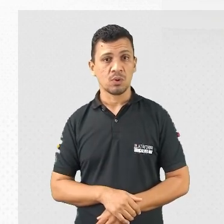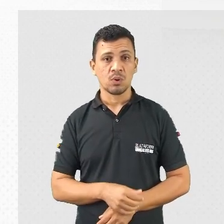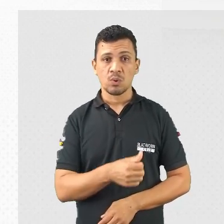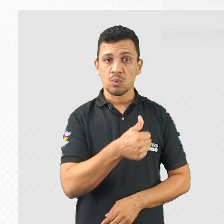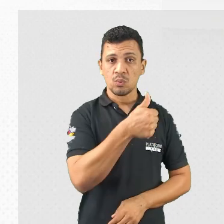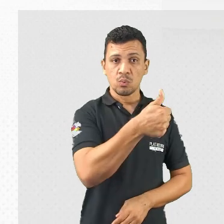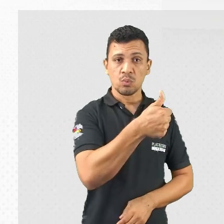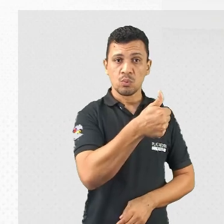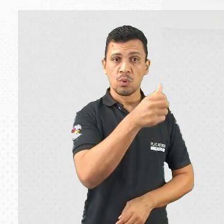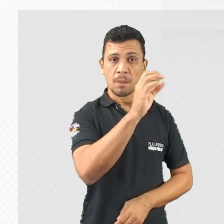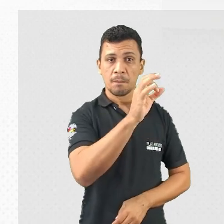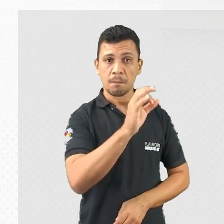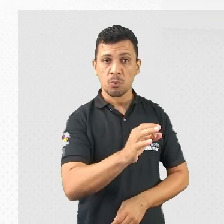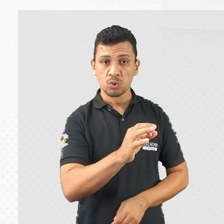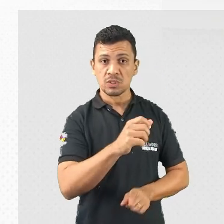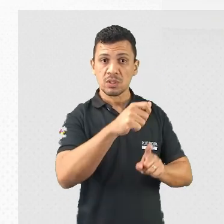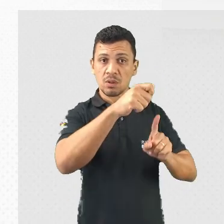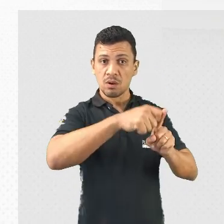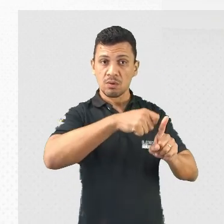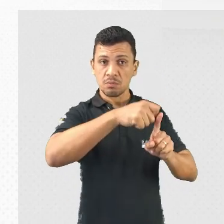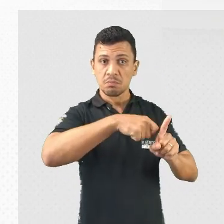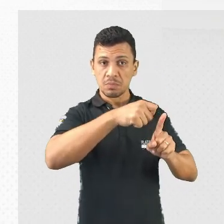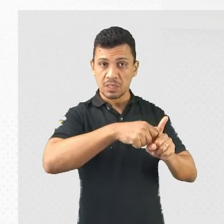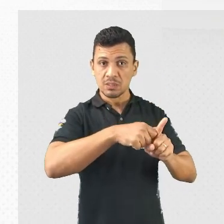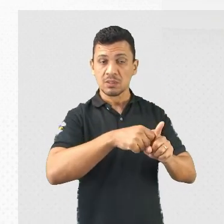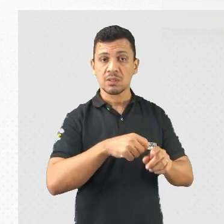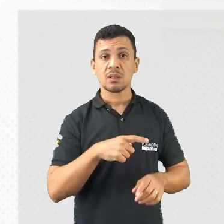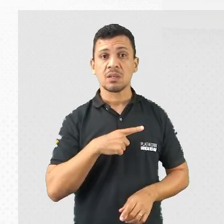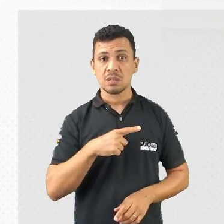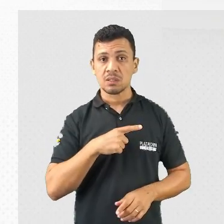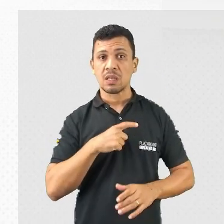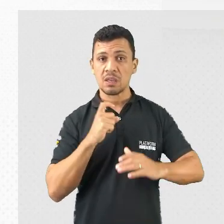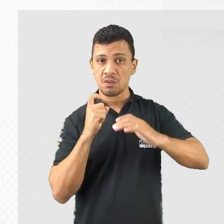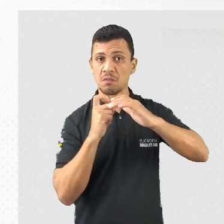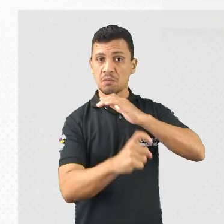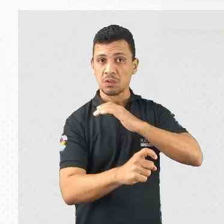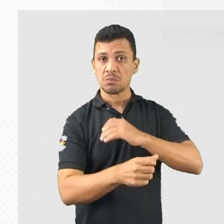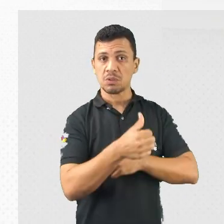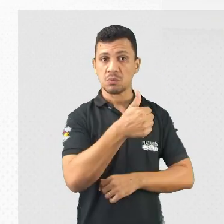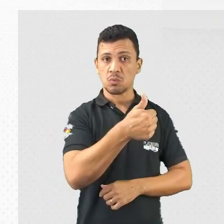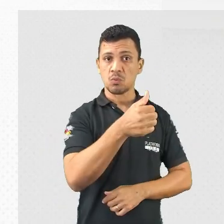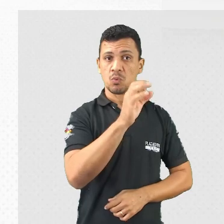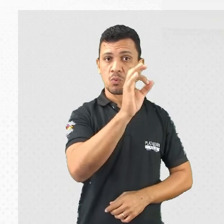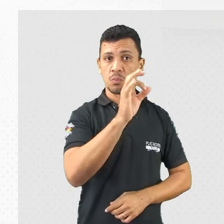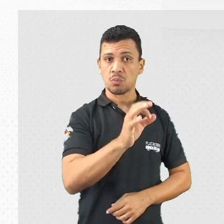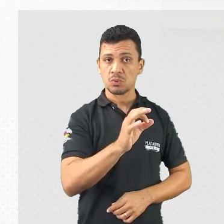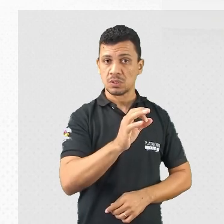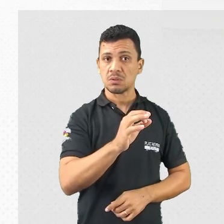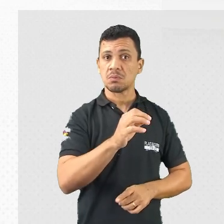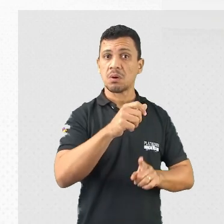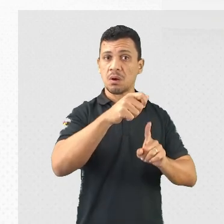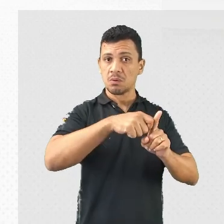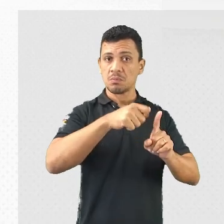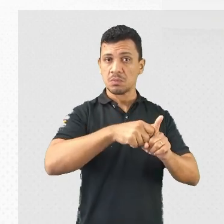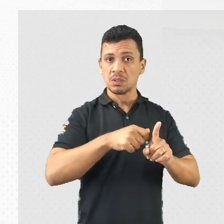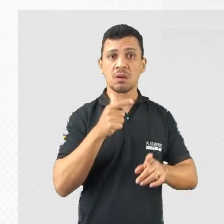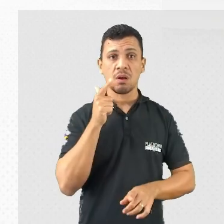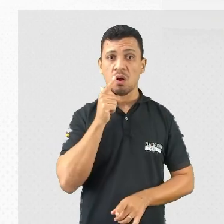né? Onde qualquer tipo de investimento aí você tem esse rendimento de 1% ao mês. Então, rendeu